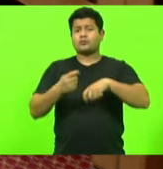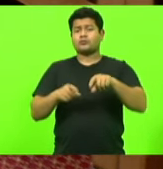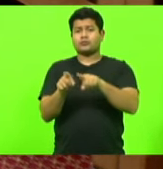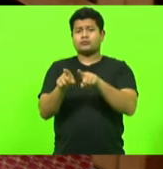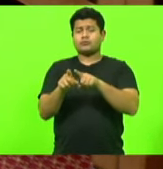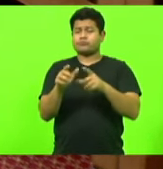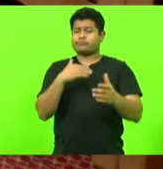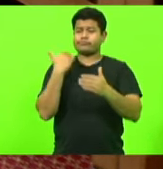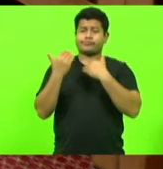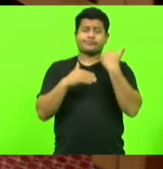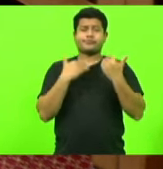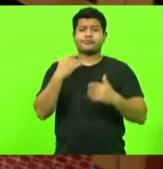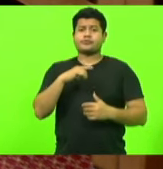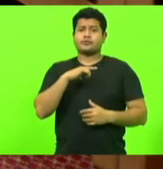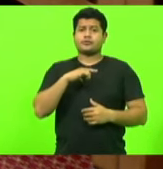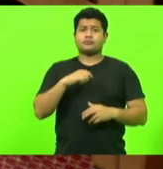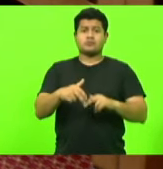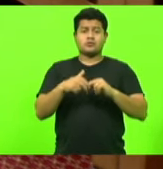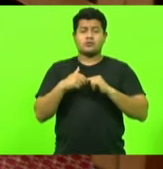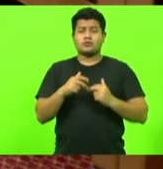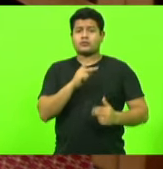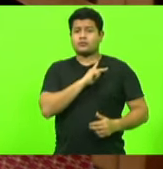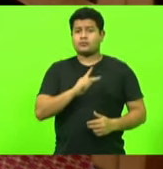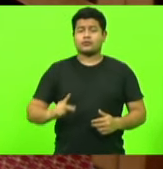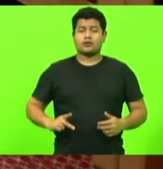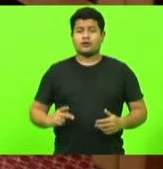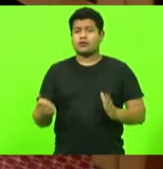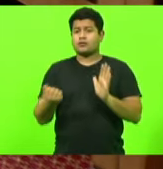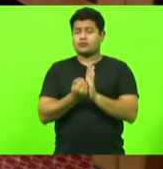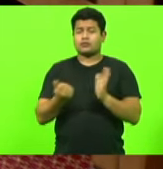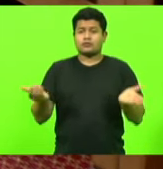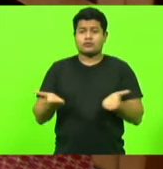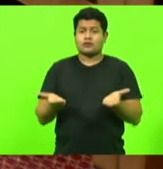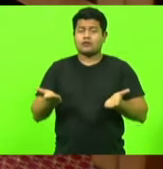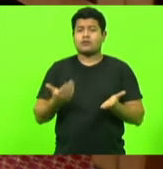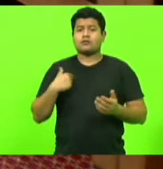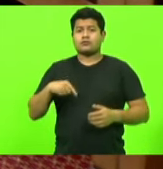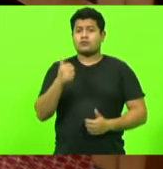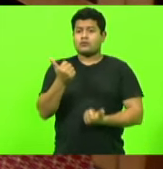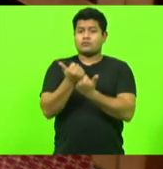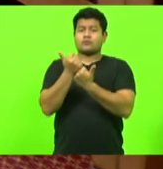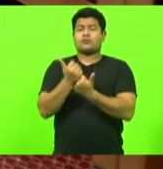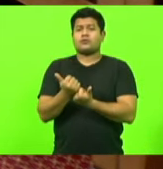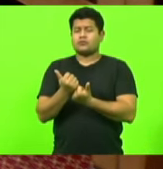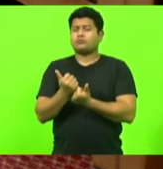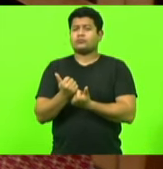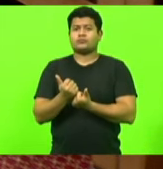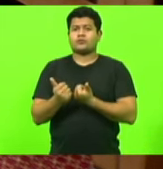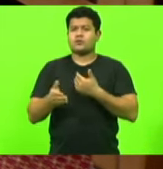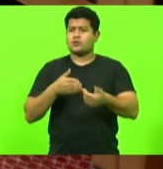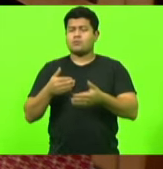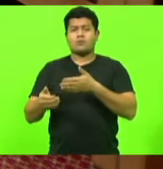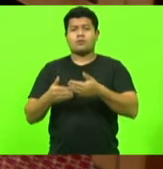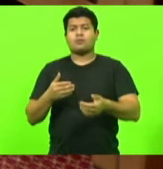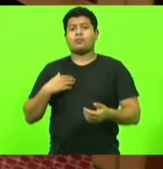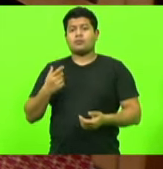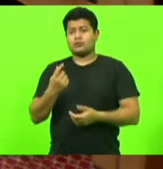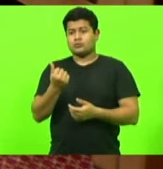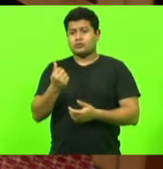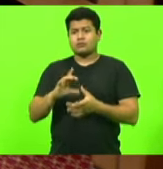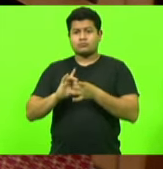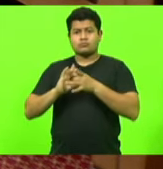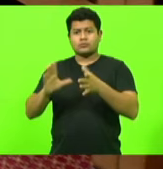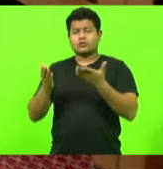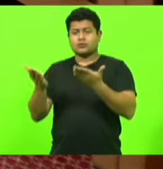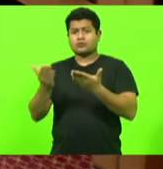muitas vidas. Portanto, senhor presidente, fica aqui o registro do nosso apoio irrestrito a esses investimentos em